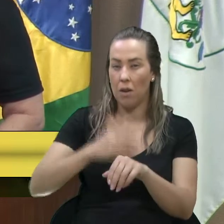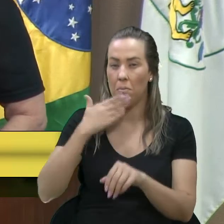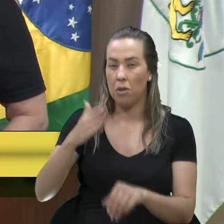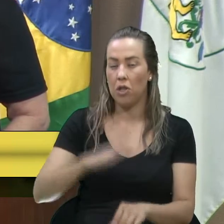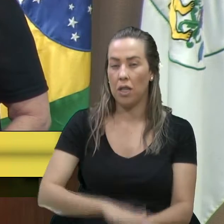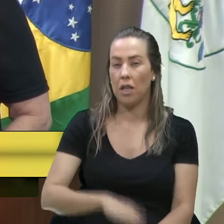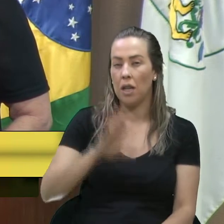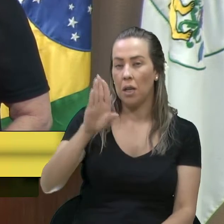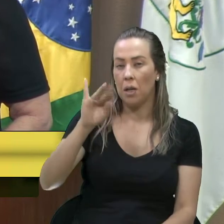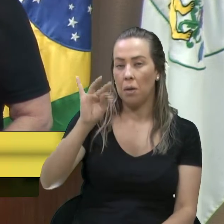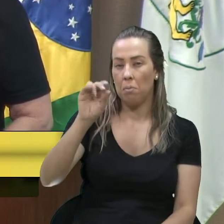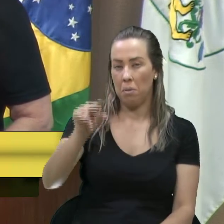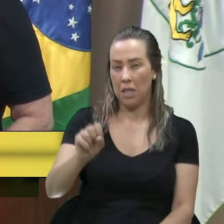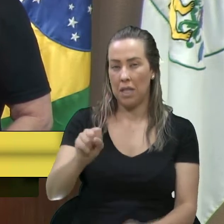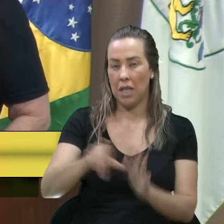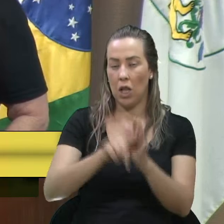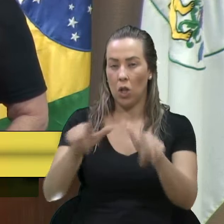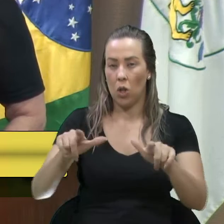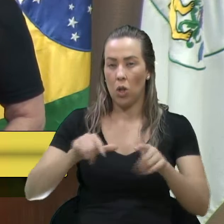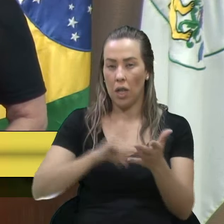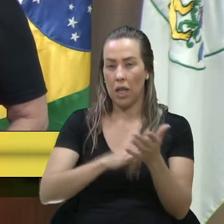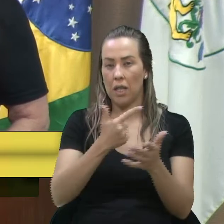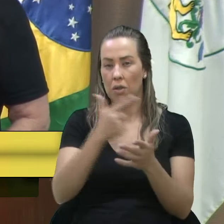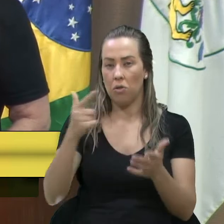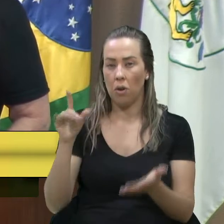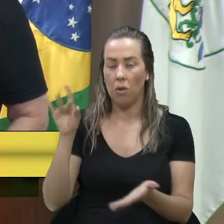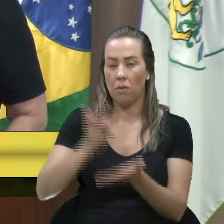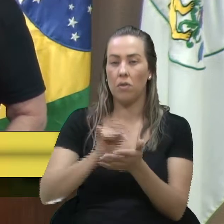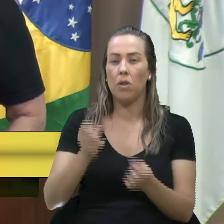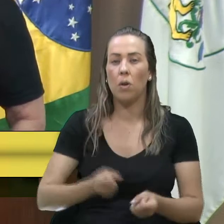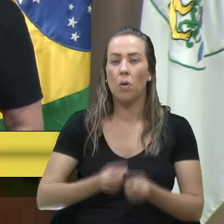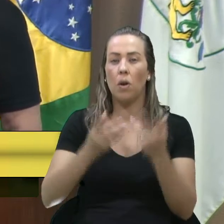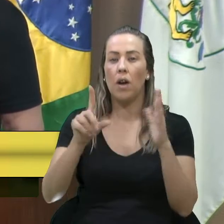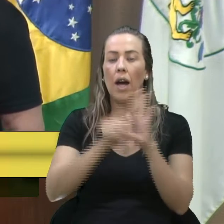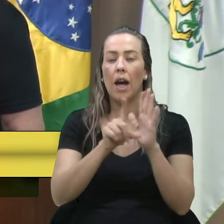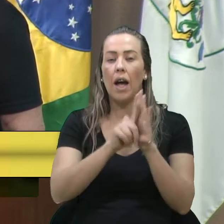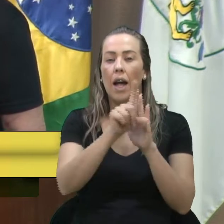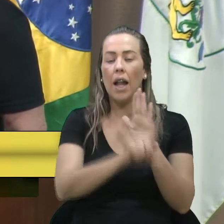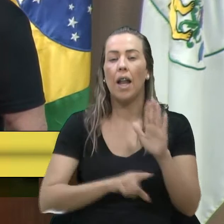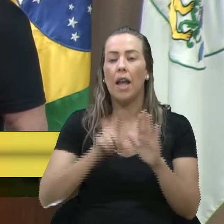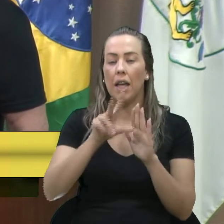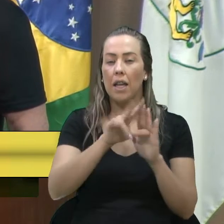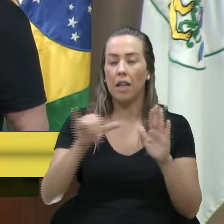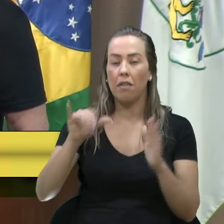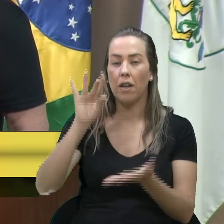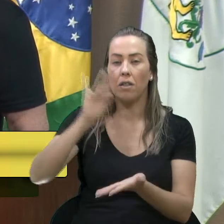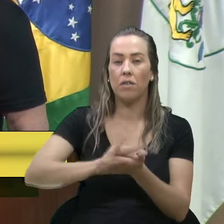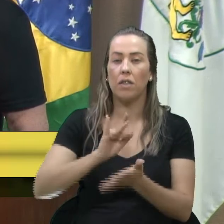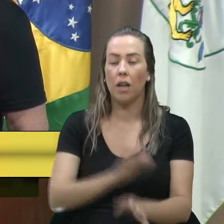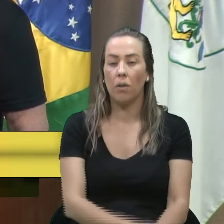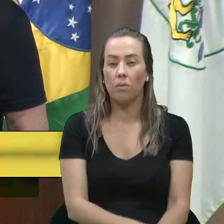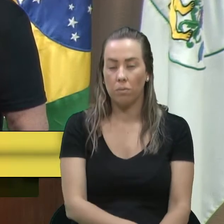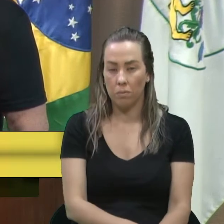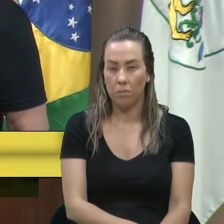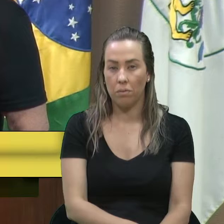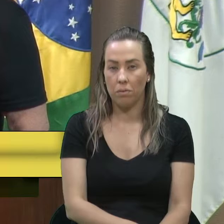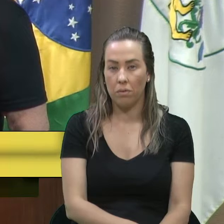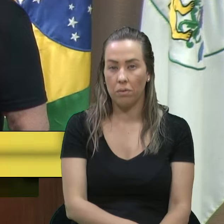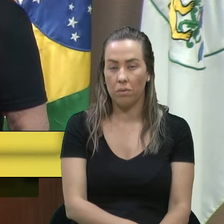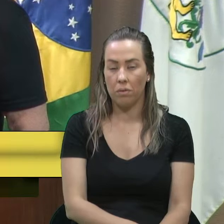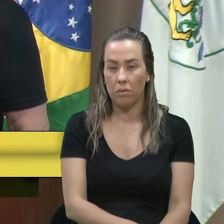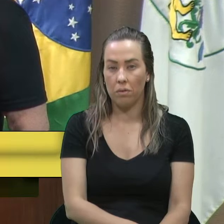habite, se ninguém tiver estabilidade, qual é a legislação que vai prevalecer?